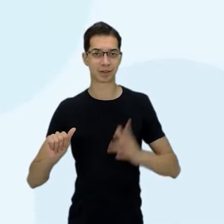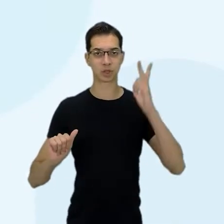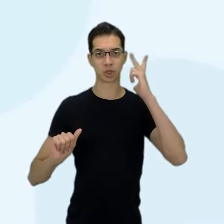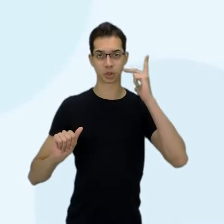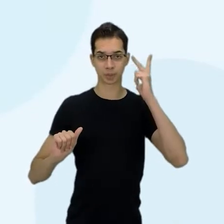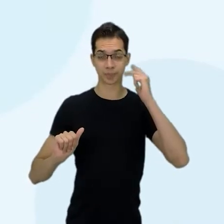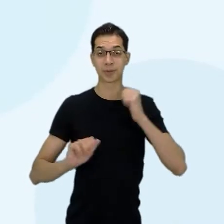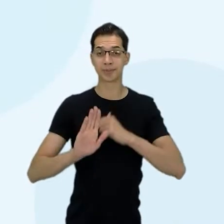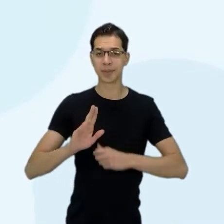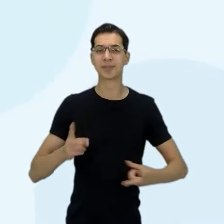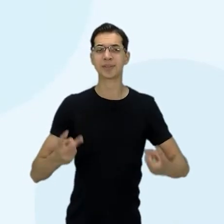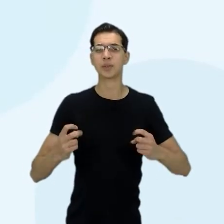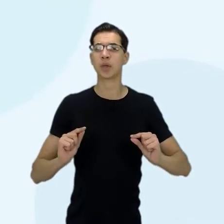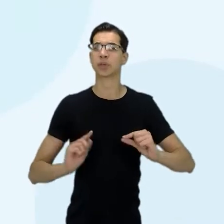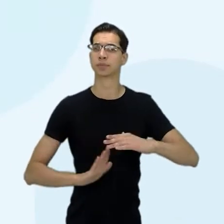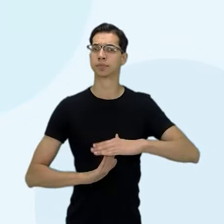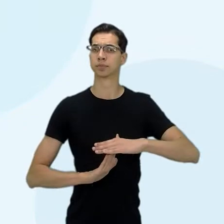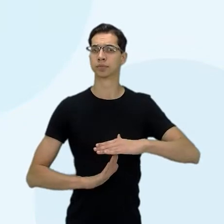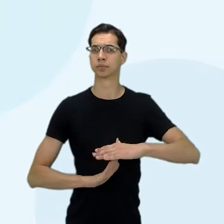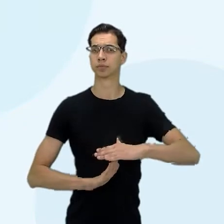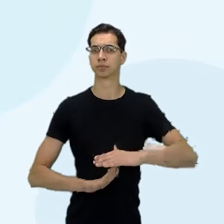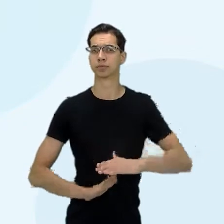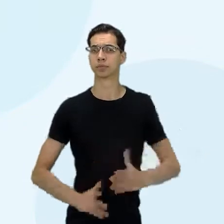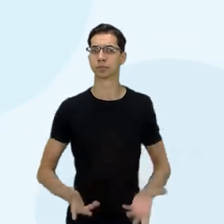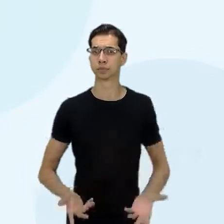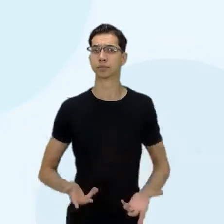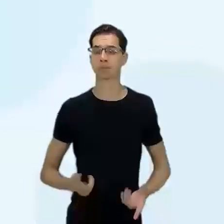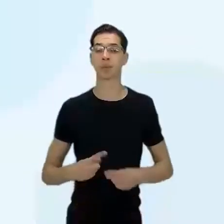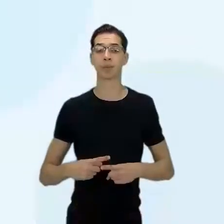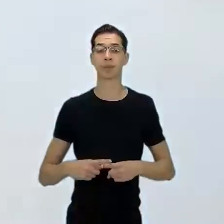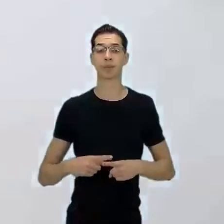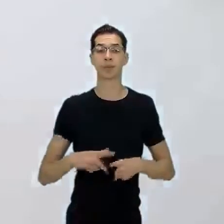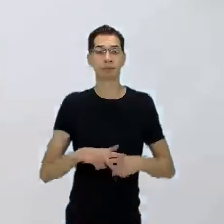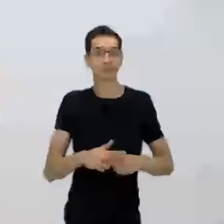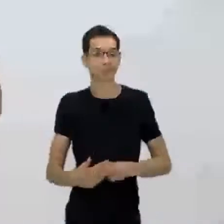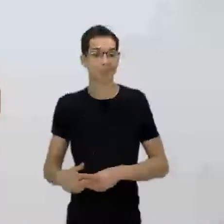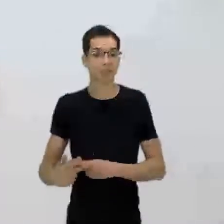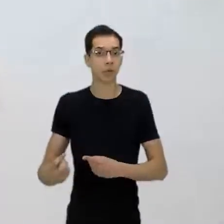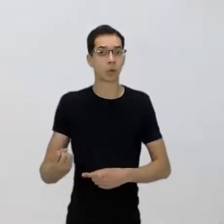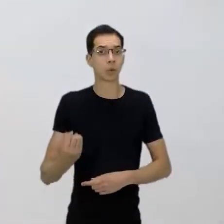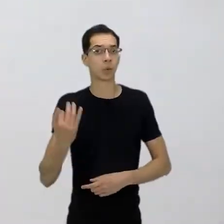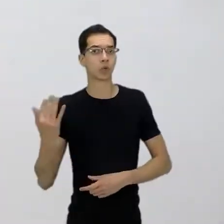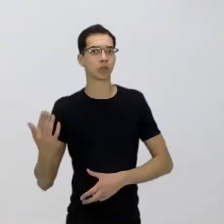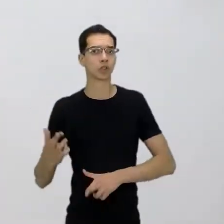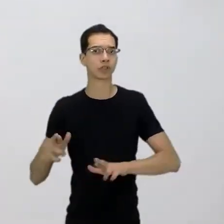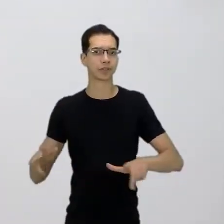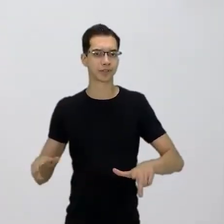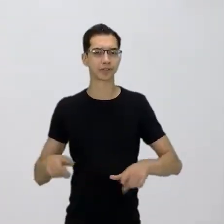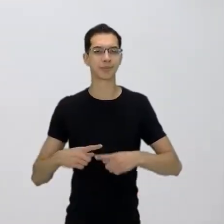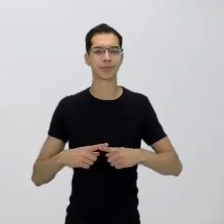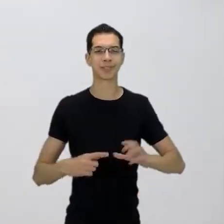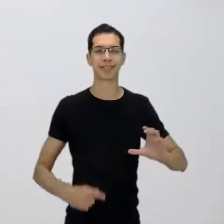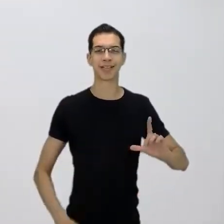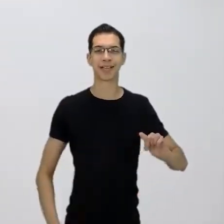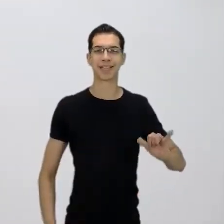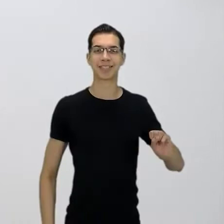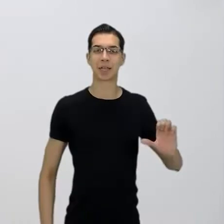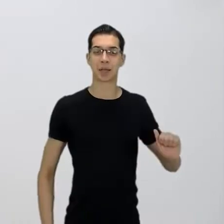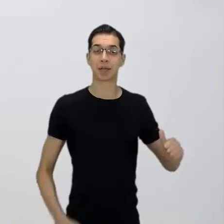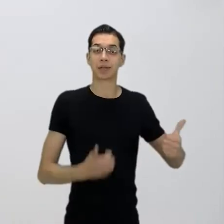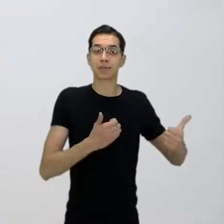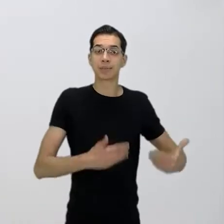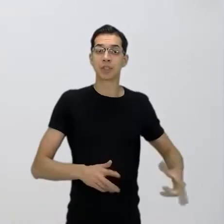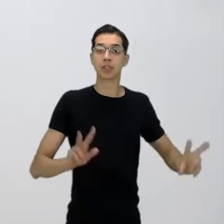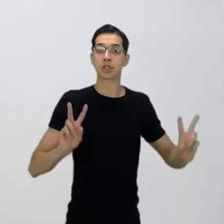caso limite da mecânica quântica, porque a gente fala só do mundo macroscópico. Já vai ficar a dica para